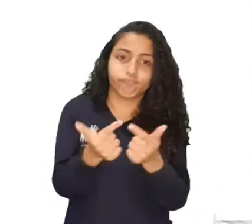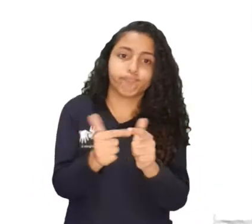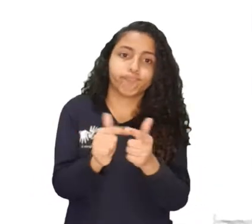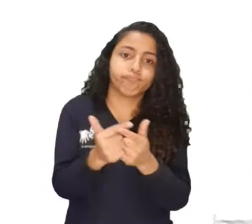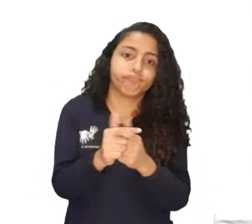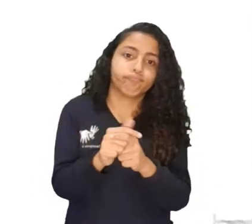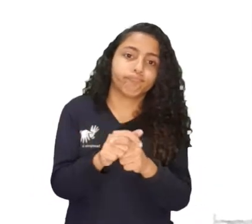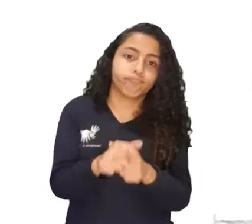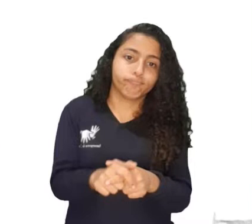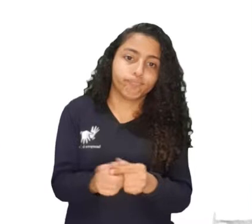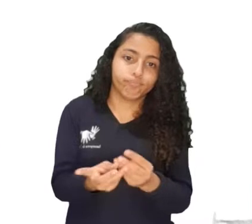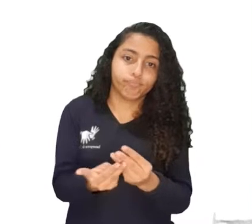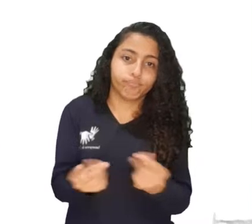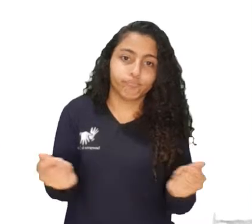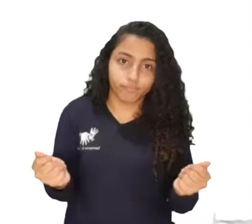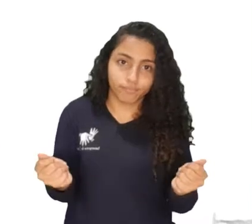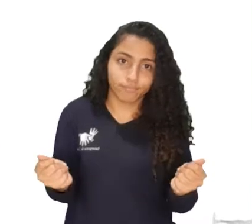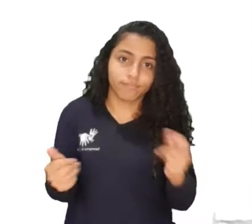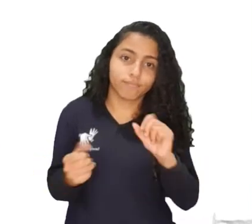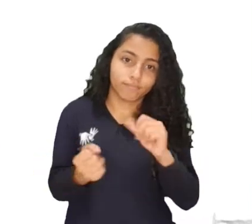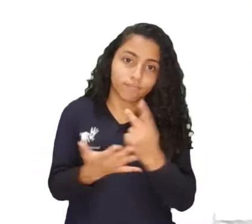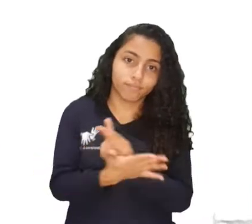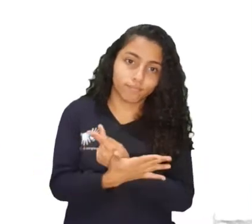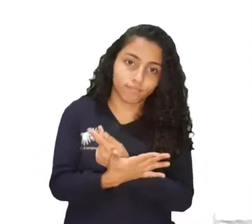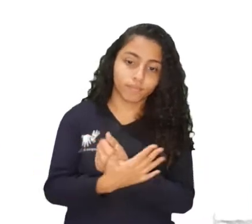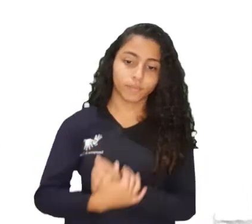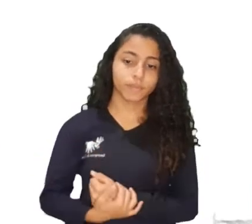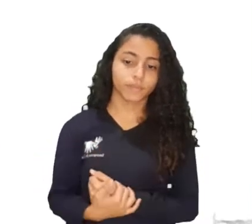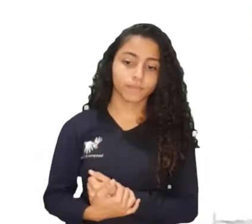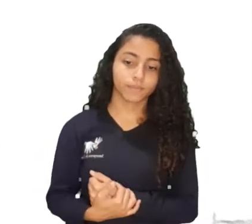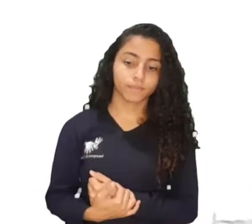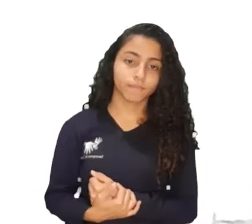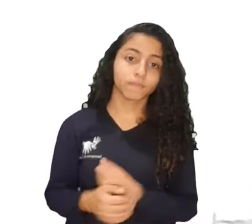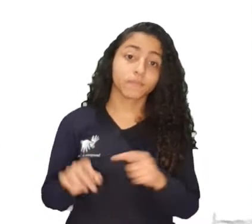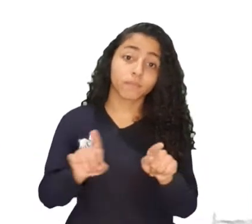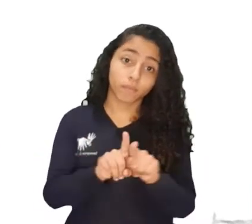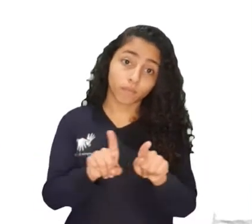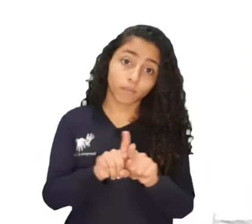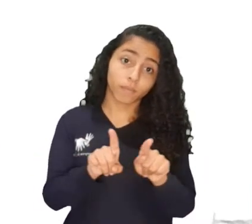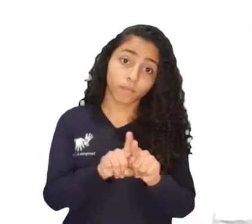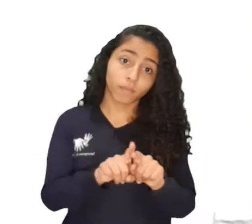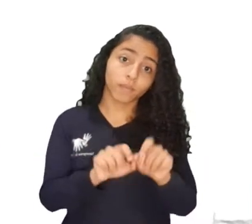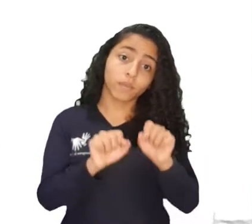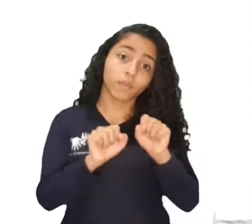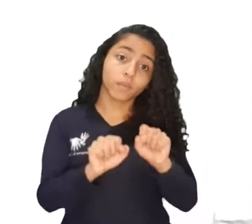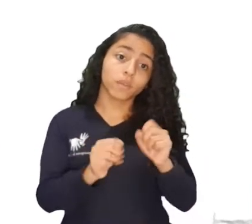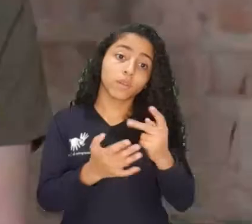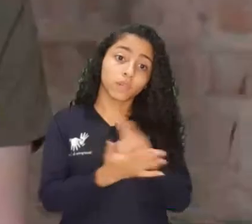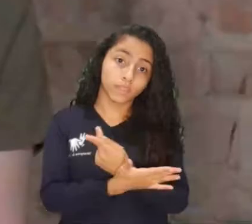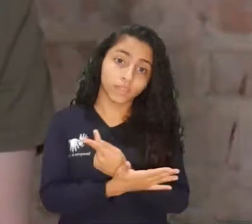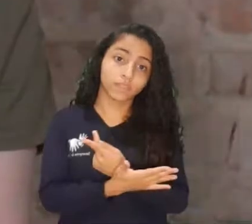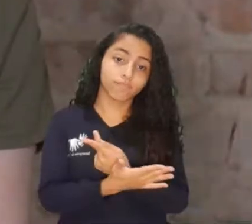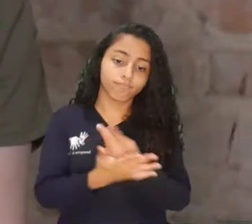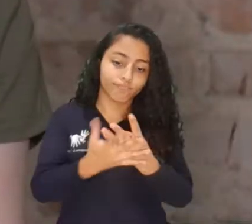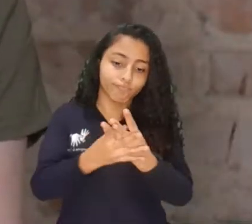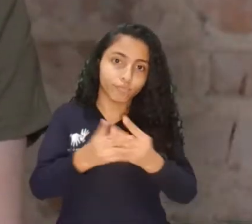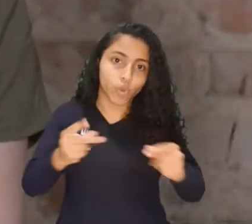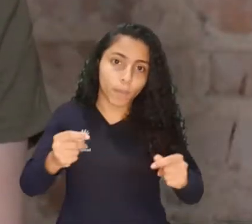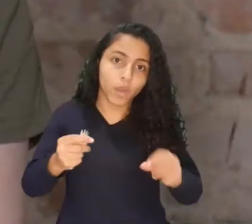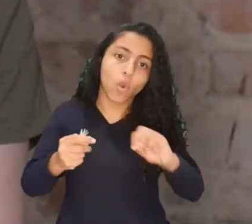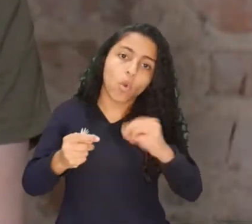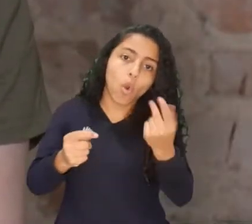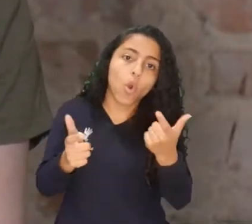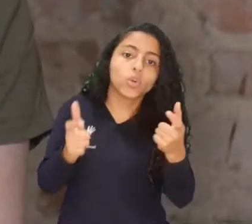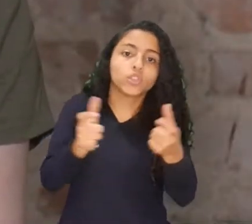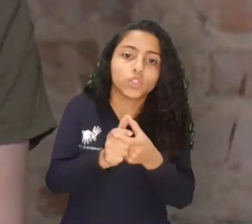locais e, em uma última instância, também pode ocasionar extinções das espécies, né? Tem